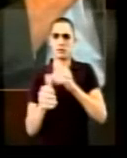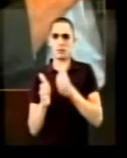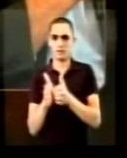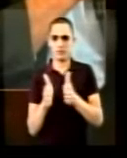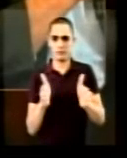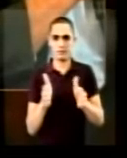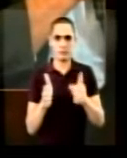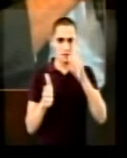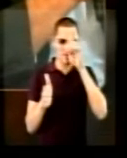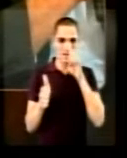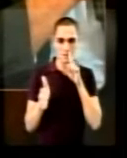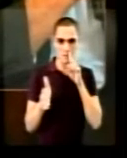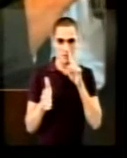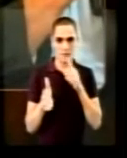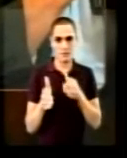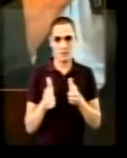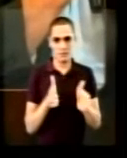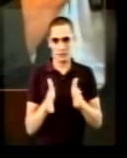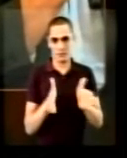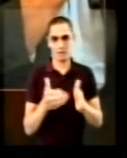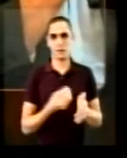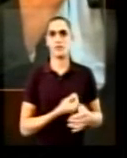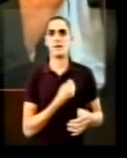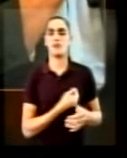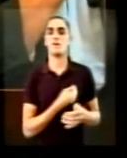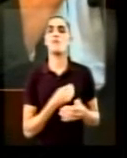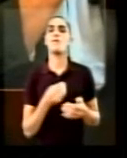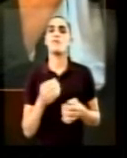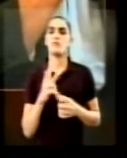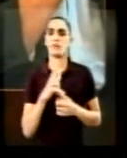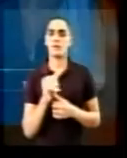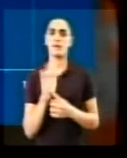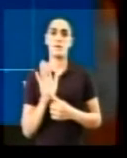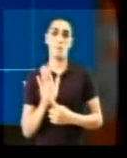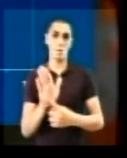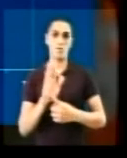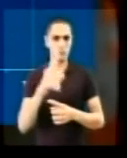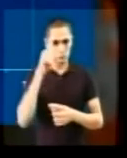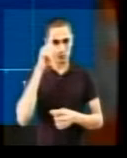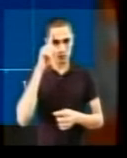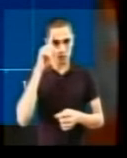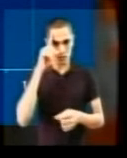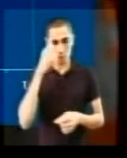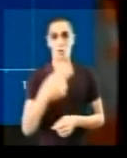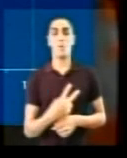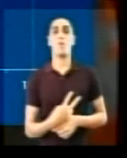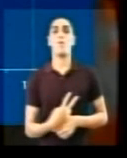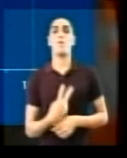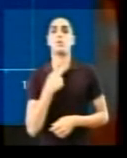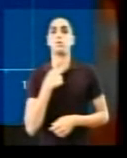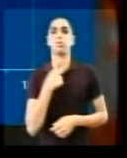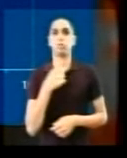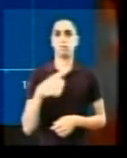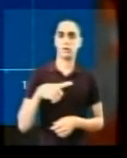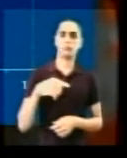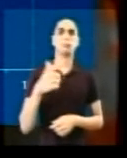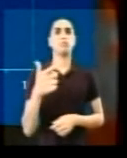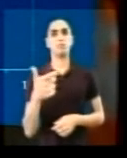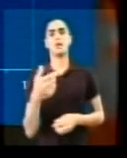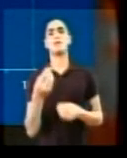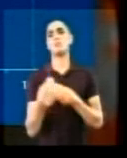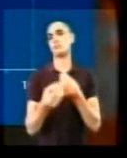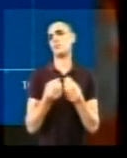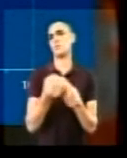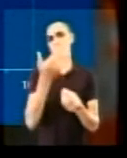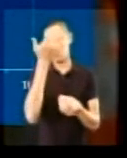mostrar diariamente para vocês a nossa ocupação hospitalar. O que vai acontecer?